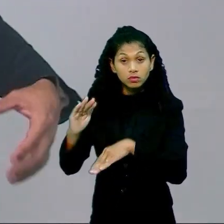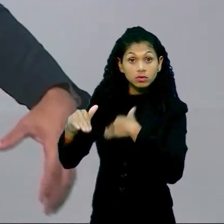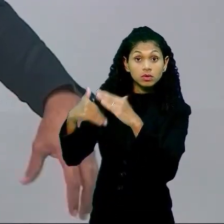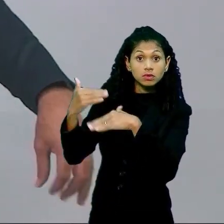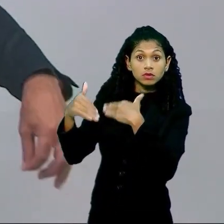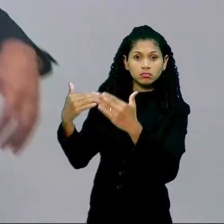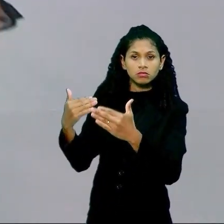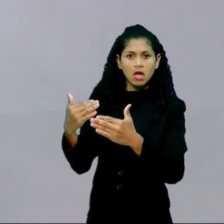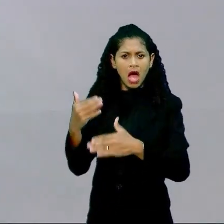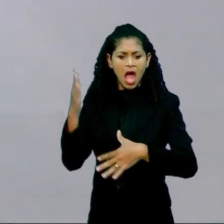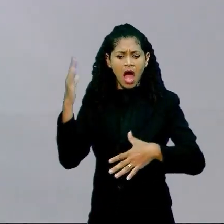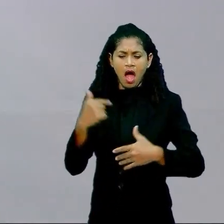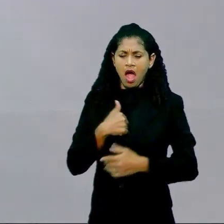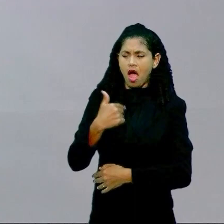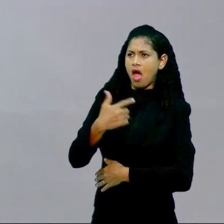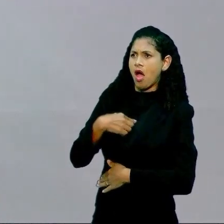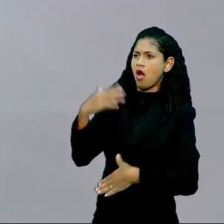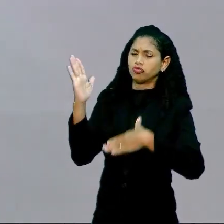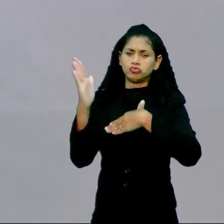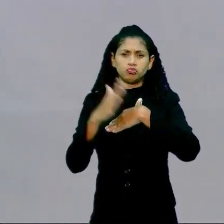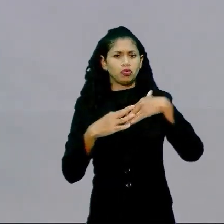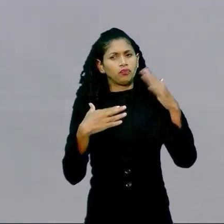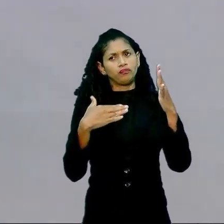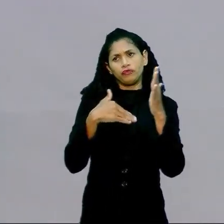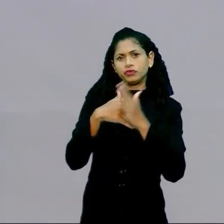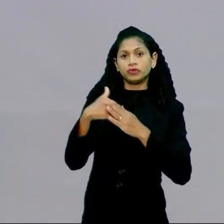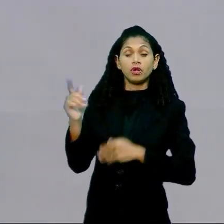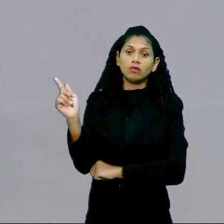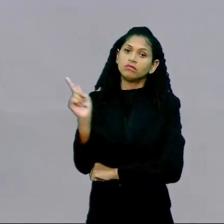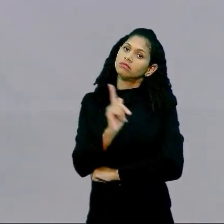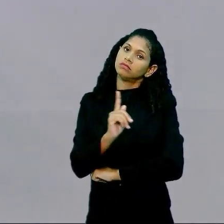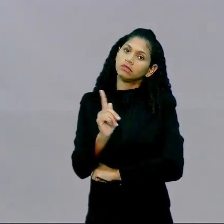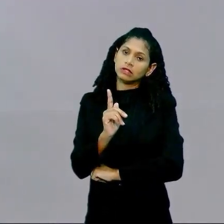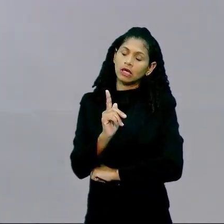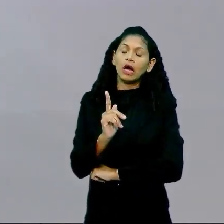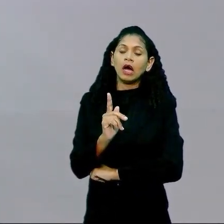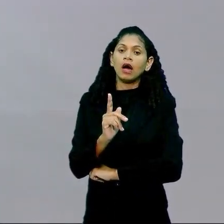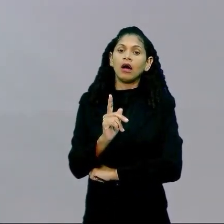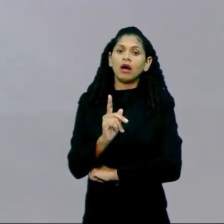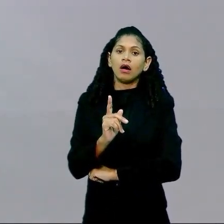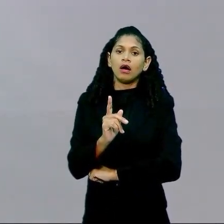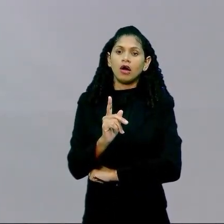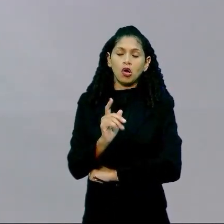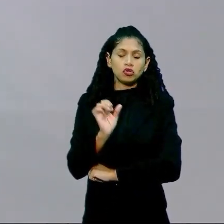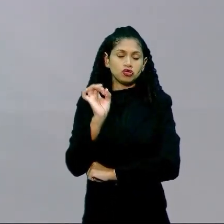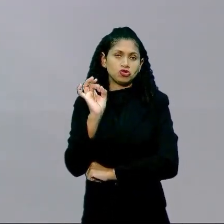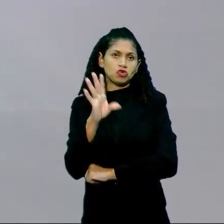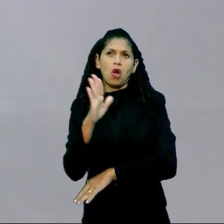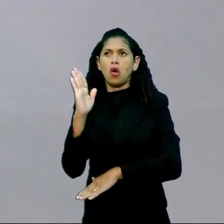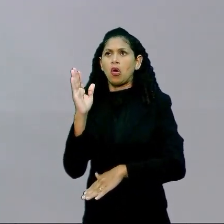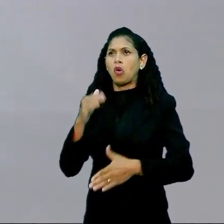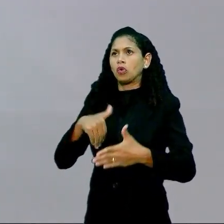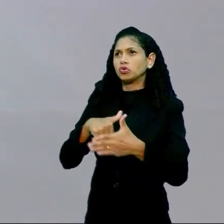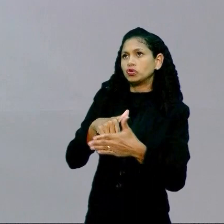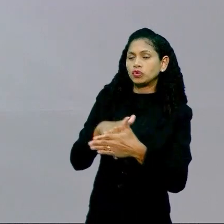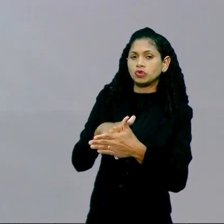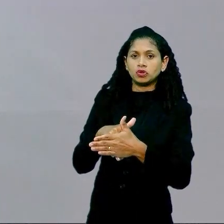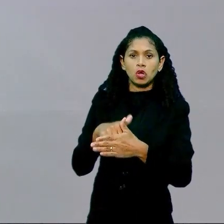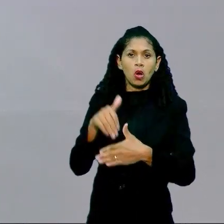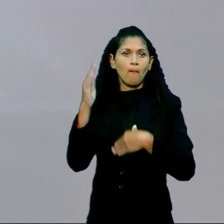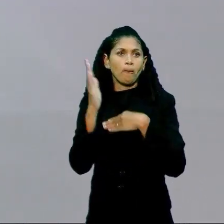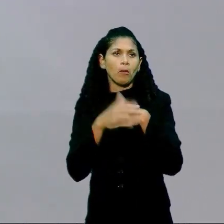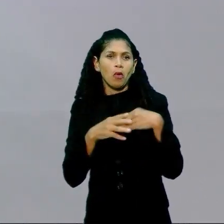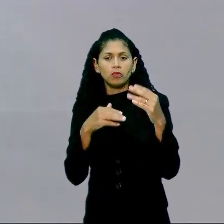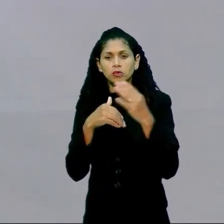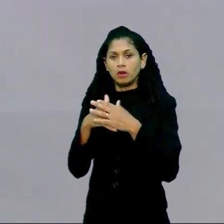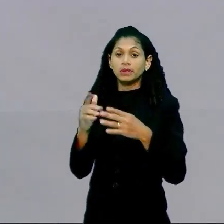estou aperfeiçoando técnica, porque isso significa limitar o aprendizado, limitar a dinâmica e o jogo não tem esse objetivo. Quem tem esse